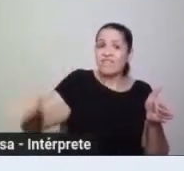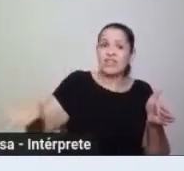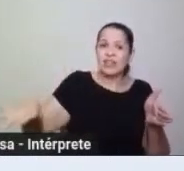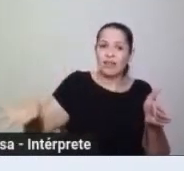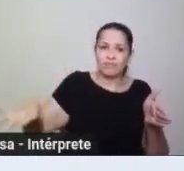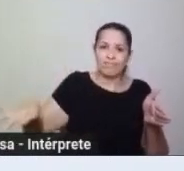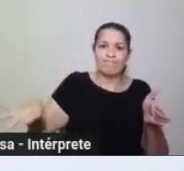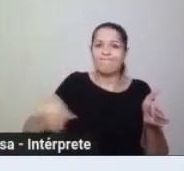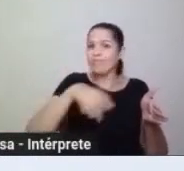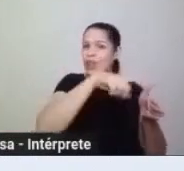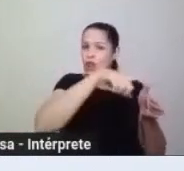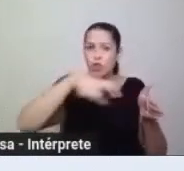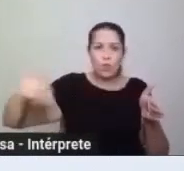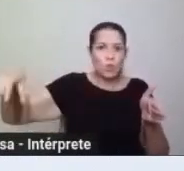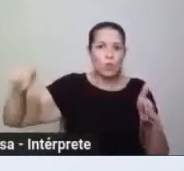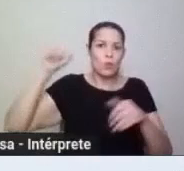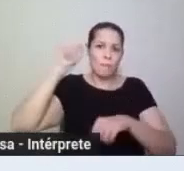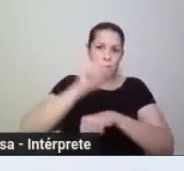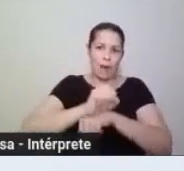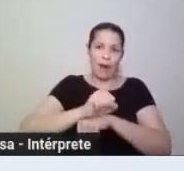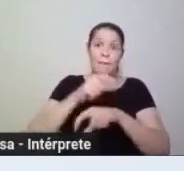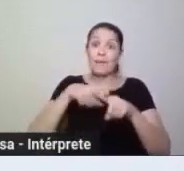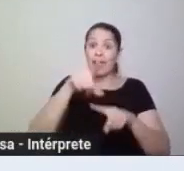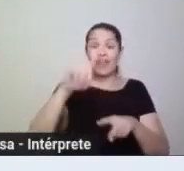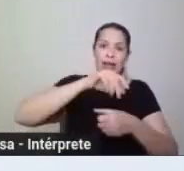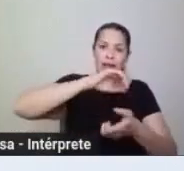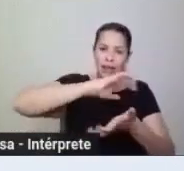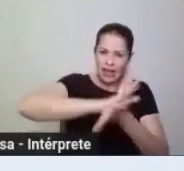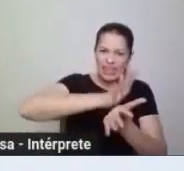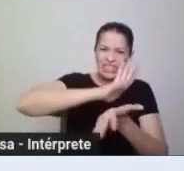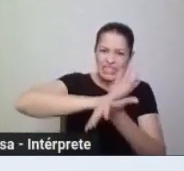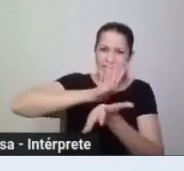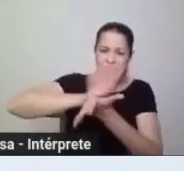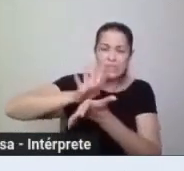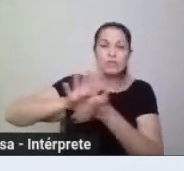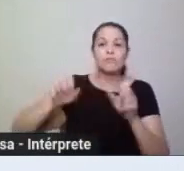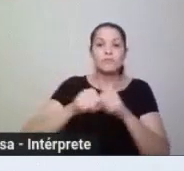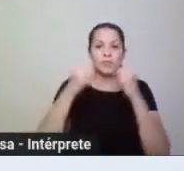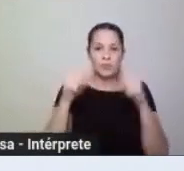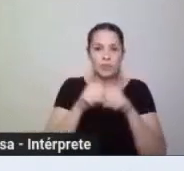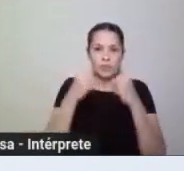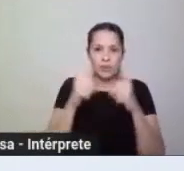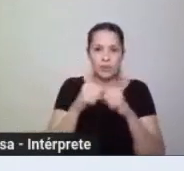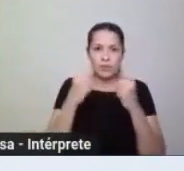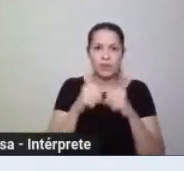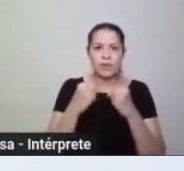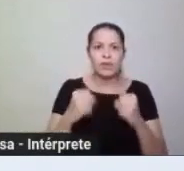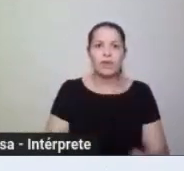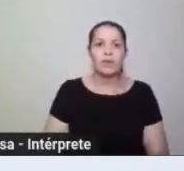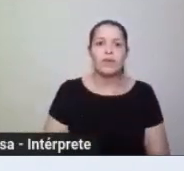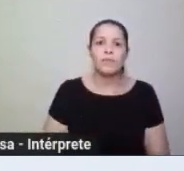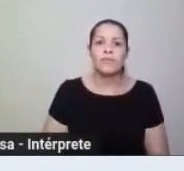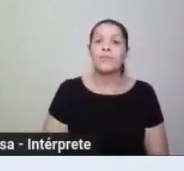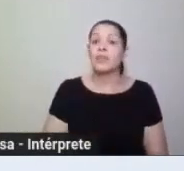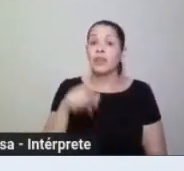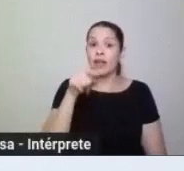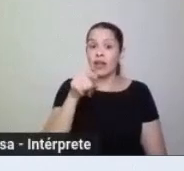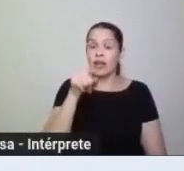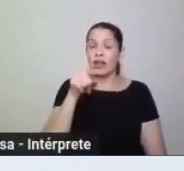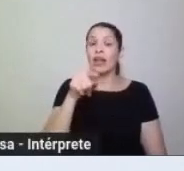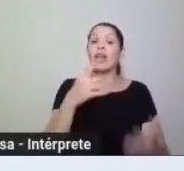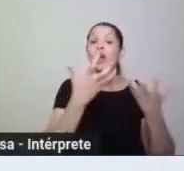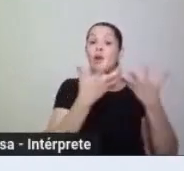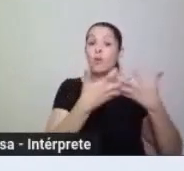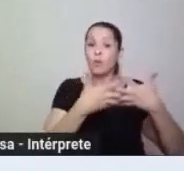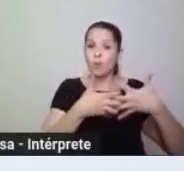lá no final, que é onde é a venda do cimento, né? É um equipamento classe A, né? Considerado classe A por